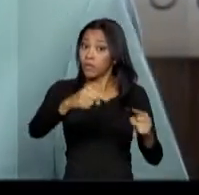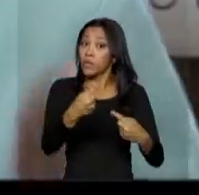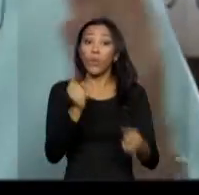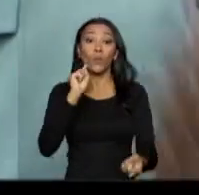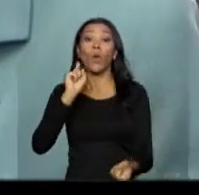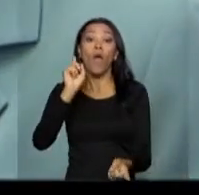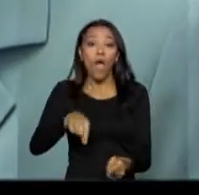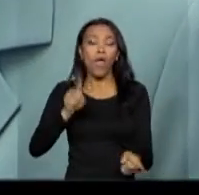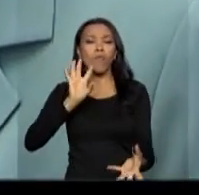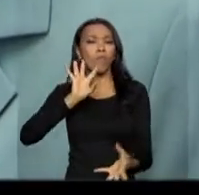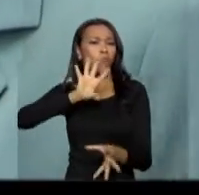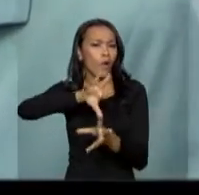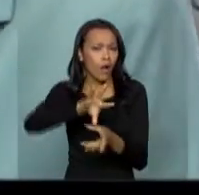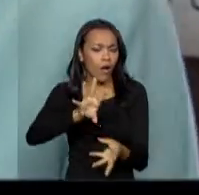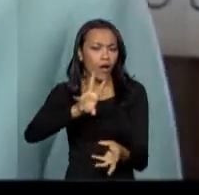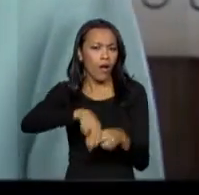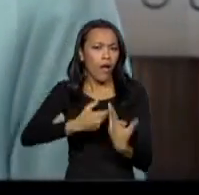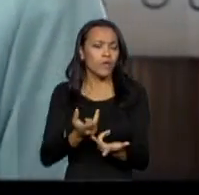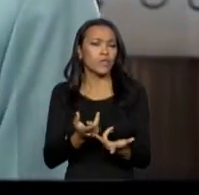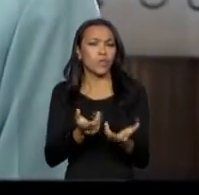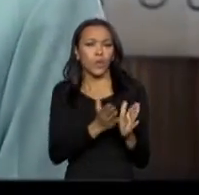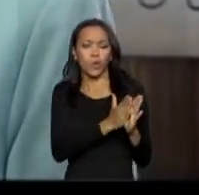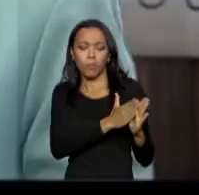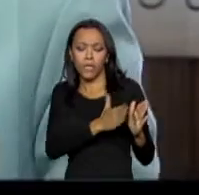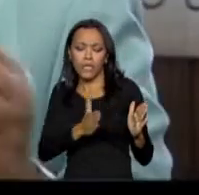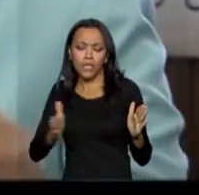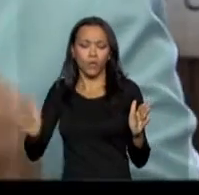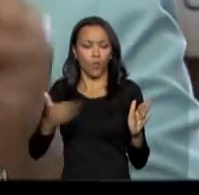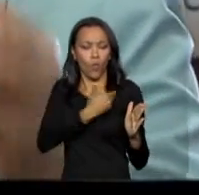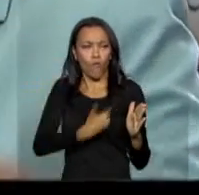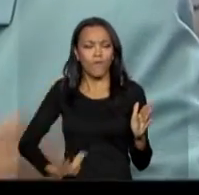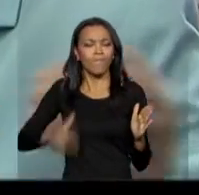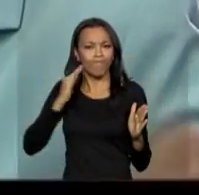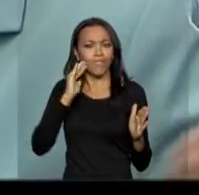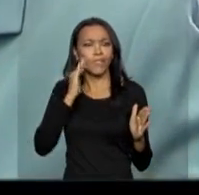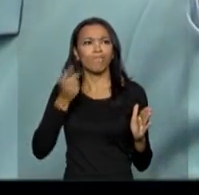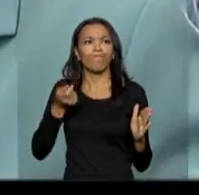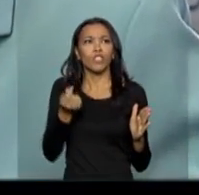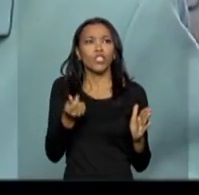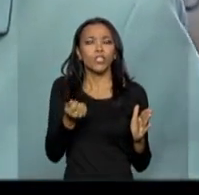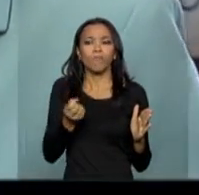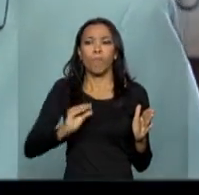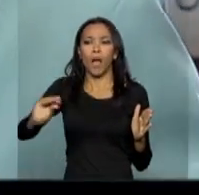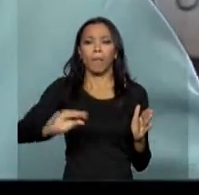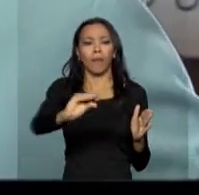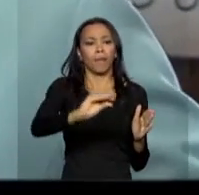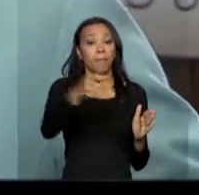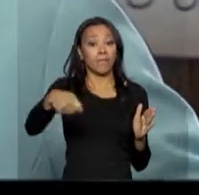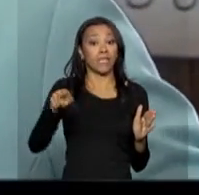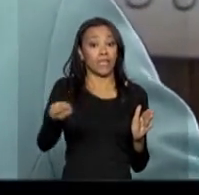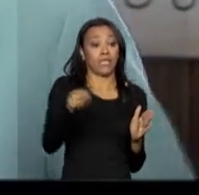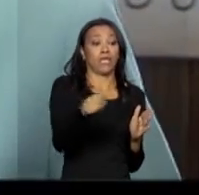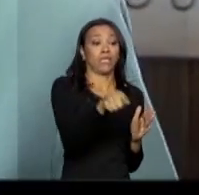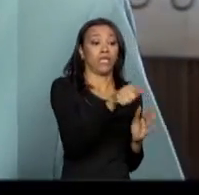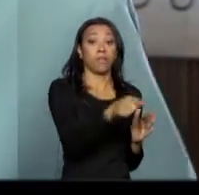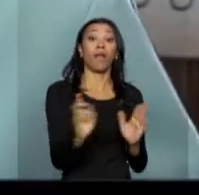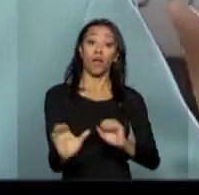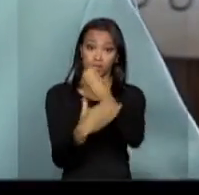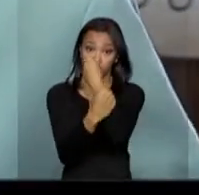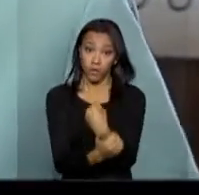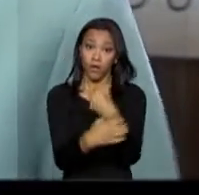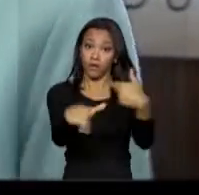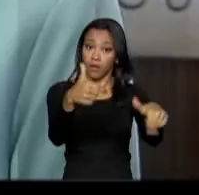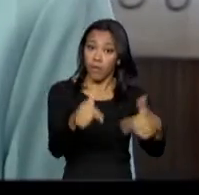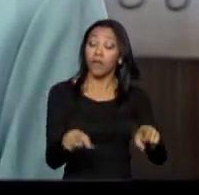resultam de um longo período em que o governo entendeu que deveria gastar o que fosse preciso para garantir o emprego e